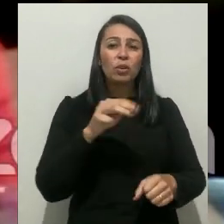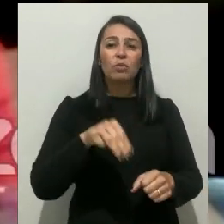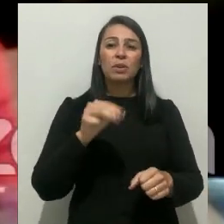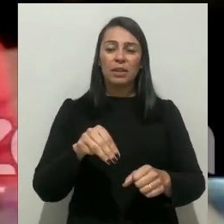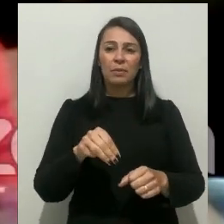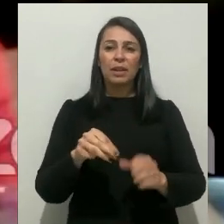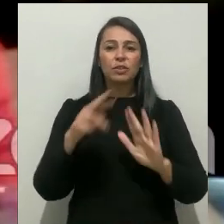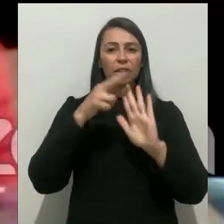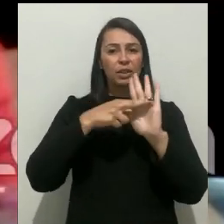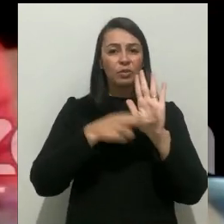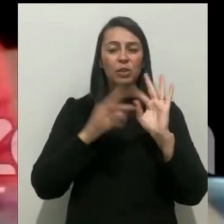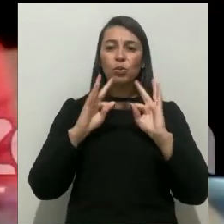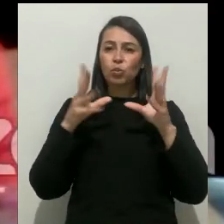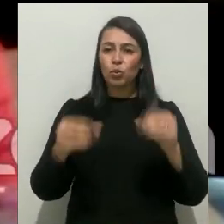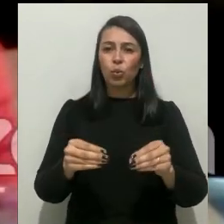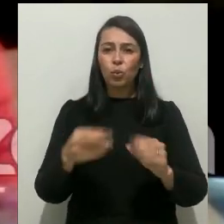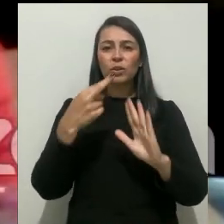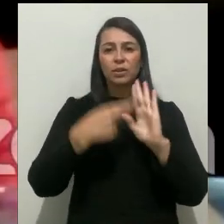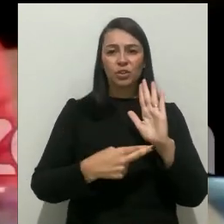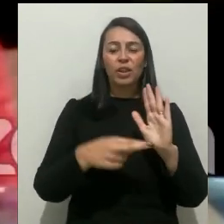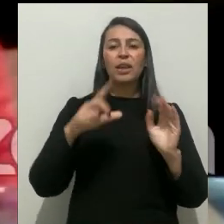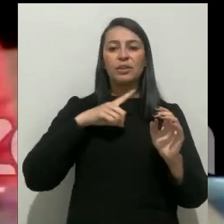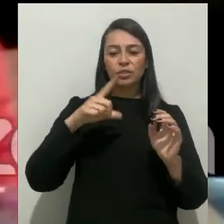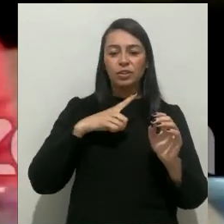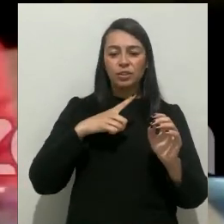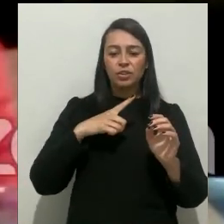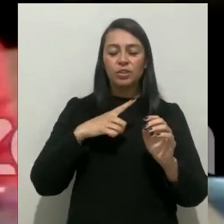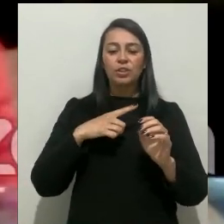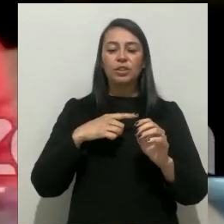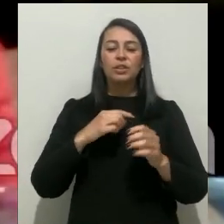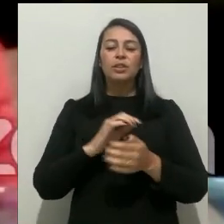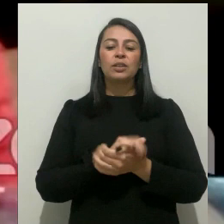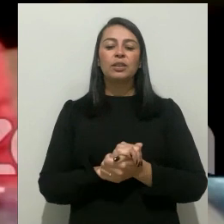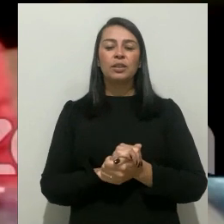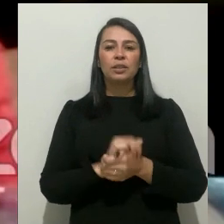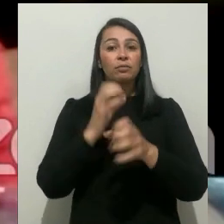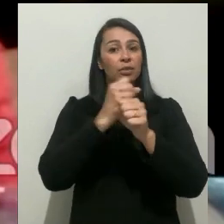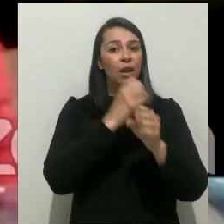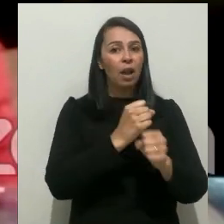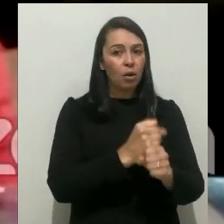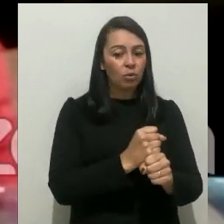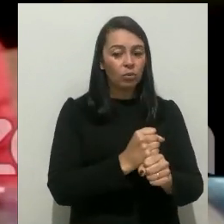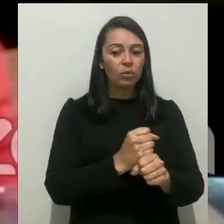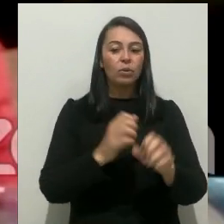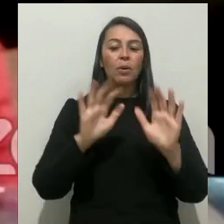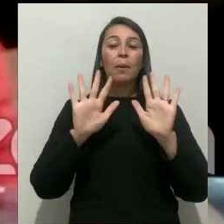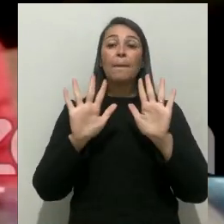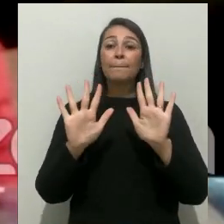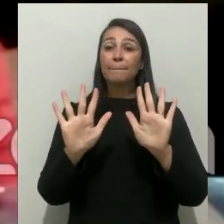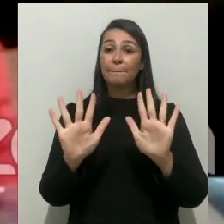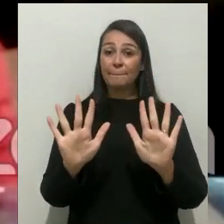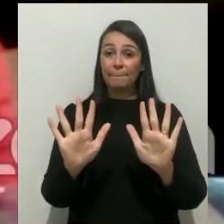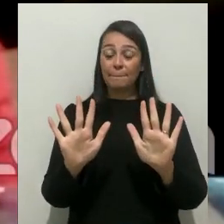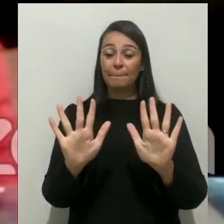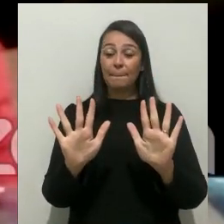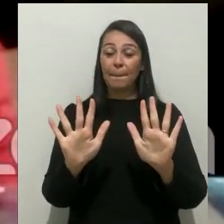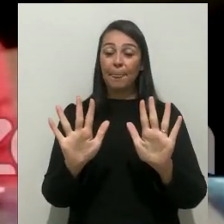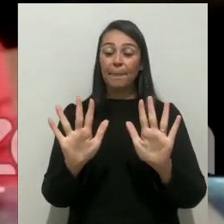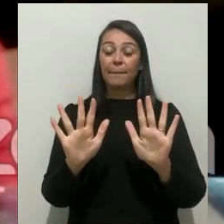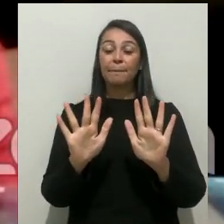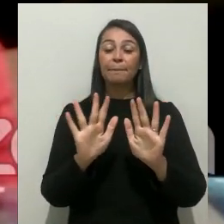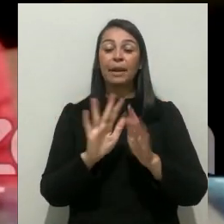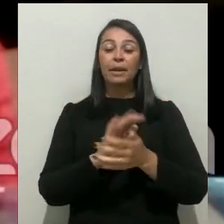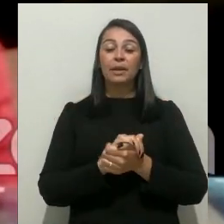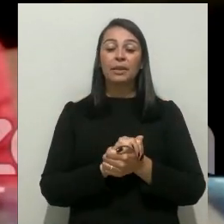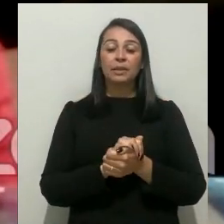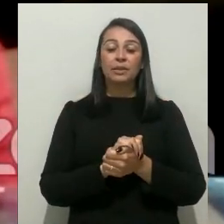seguindo todas as normas de época, de você atender a uma legislação específica de cálculo. Mas o elemento conceitual foi do